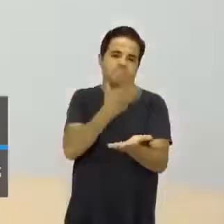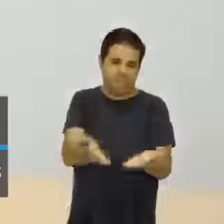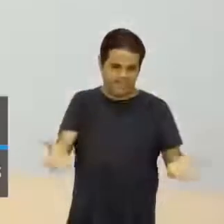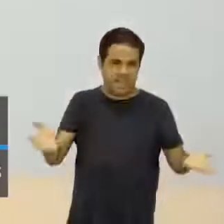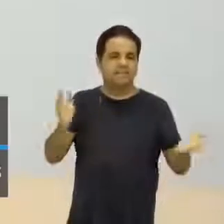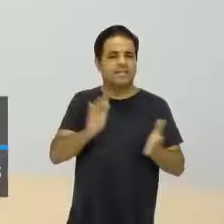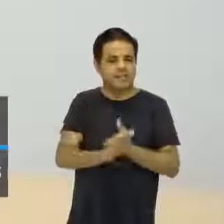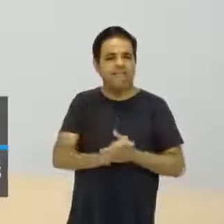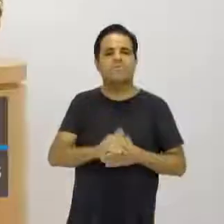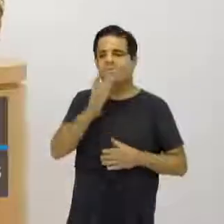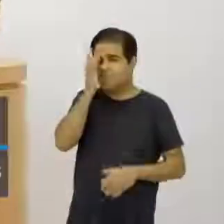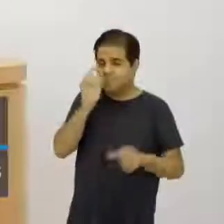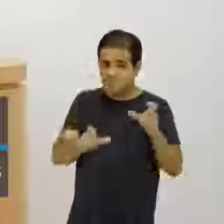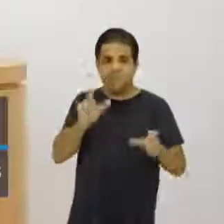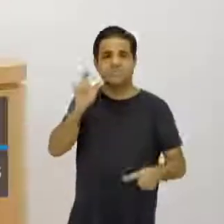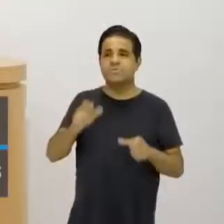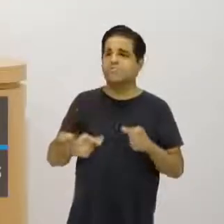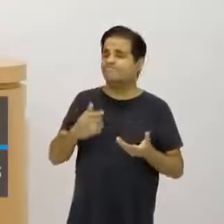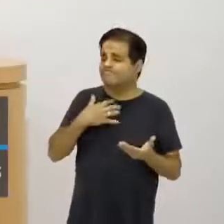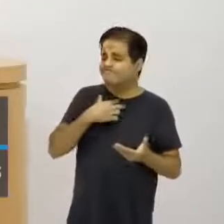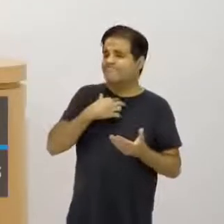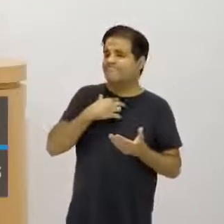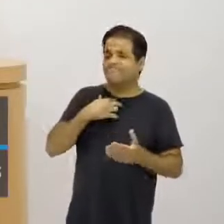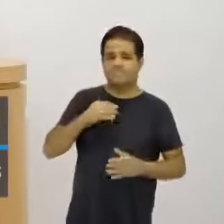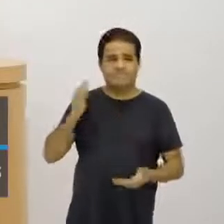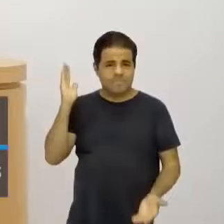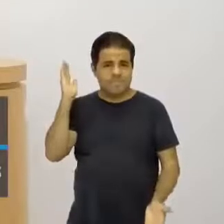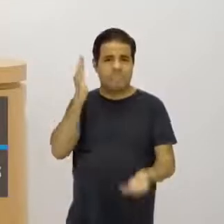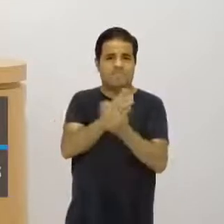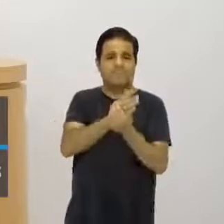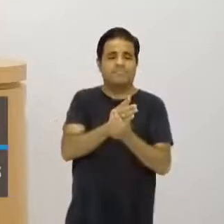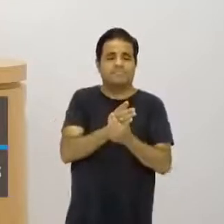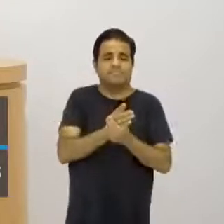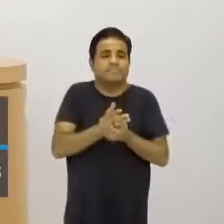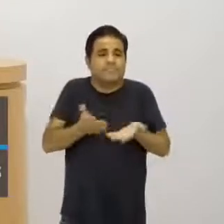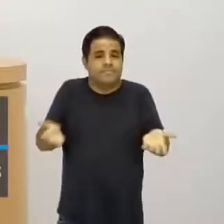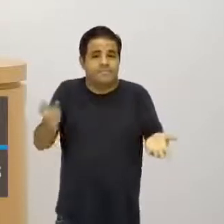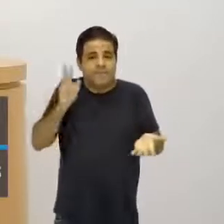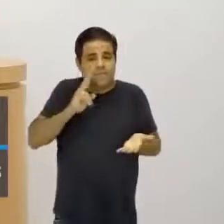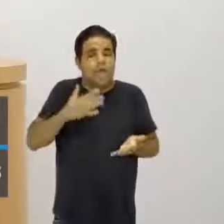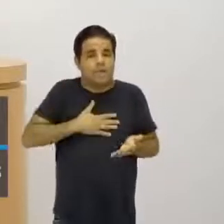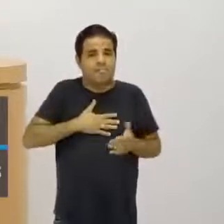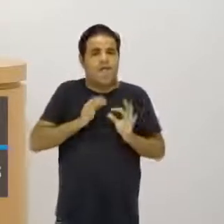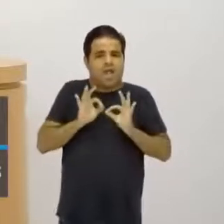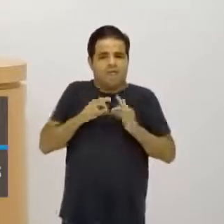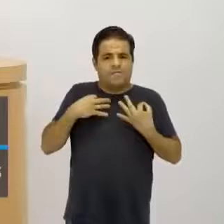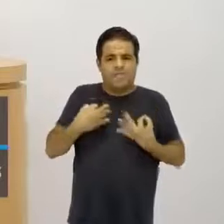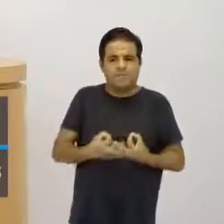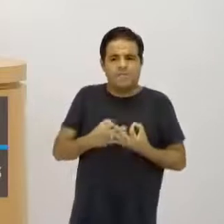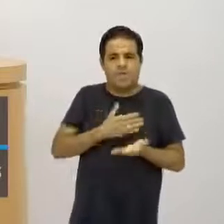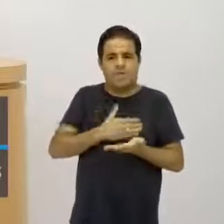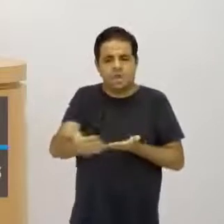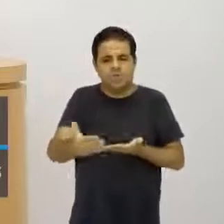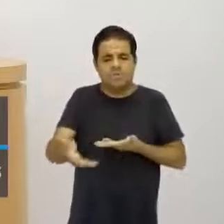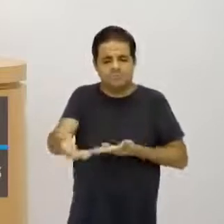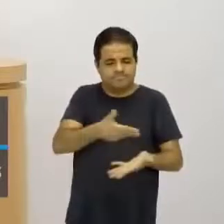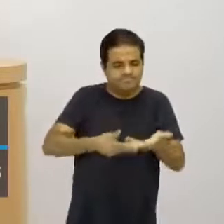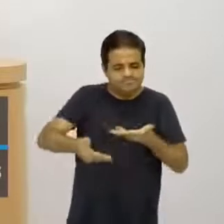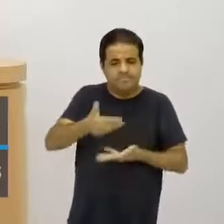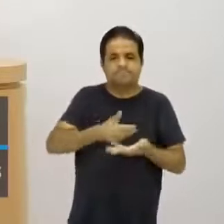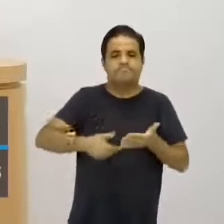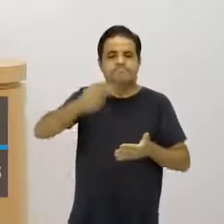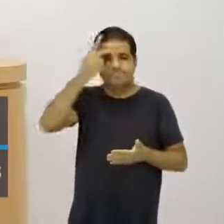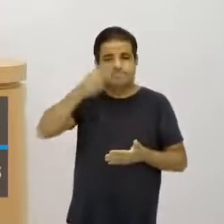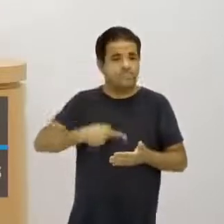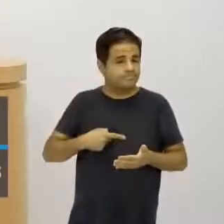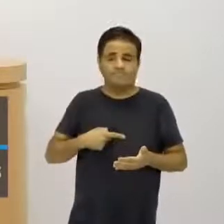perderam na história, aquelas pessoas que foram vítimas de processo. Por exemplo, a história da minha família, ela partiu de um resgate